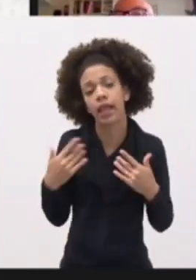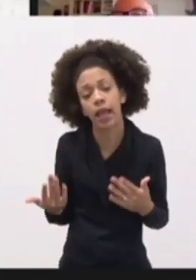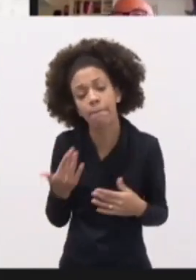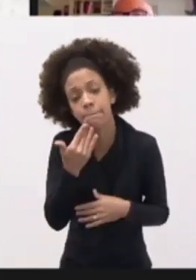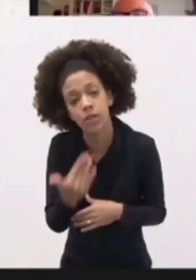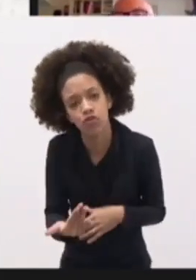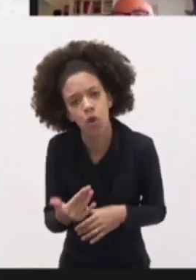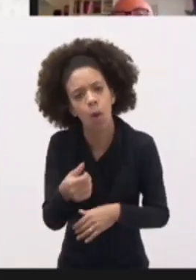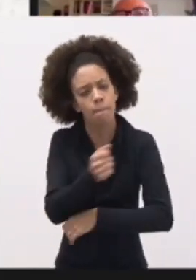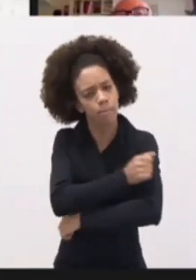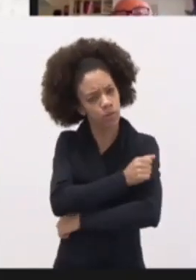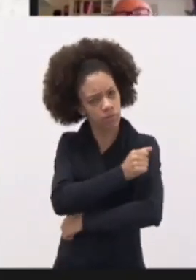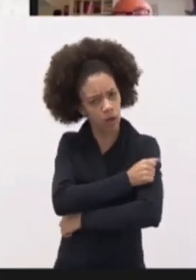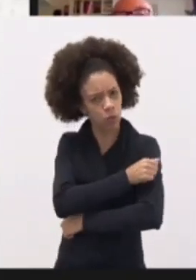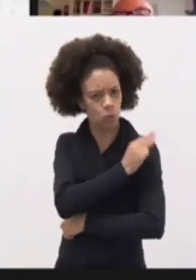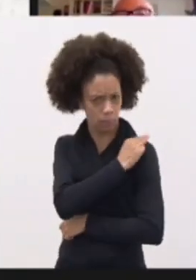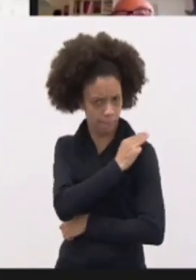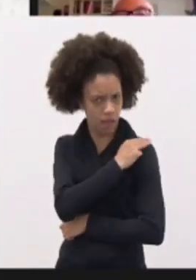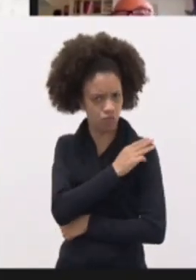alunos dele,